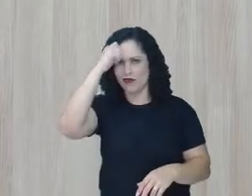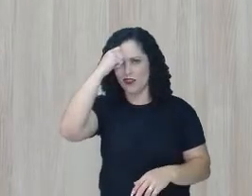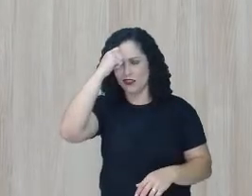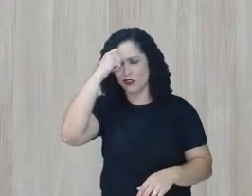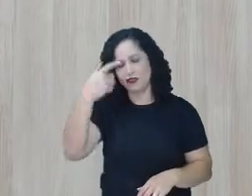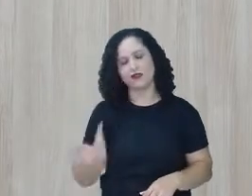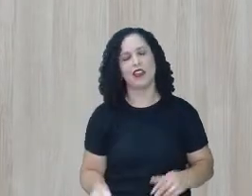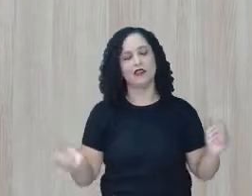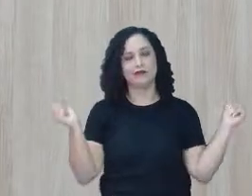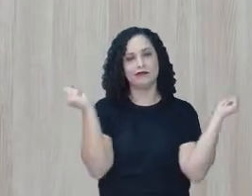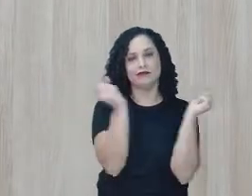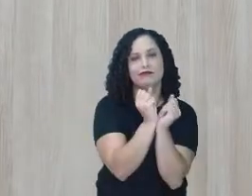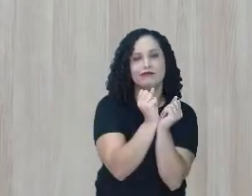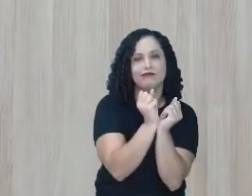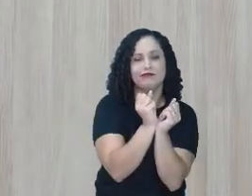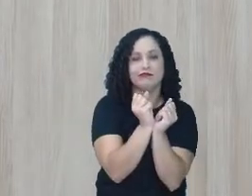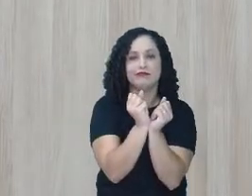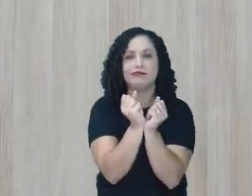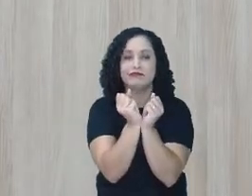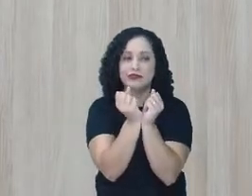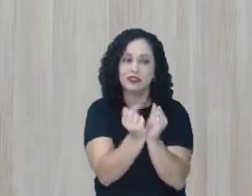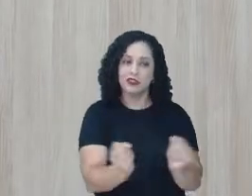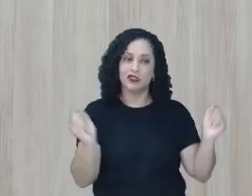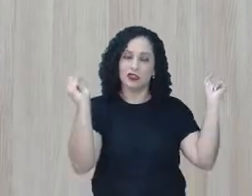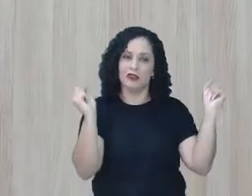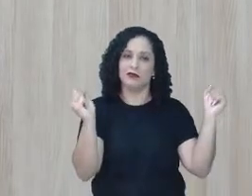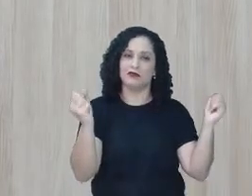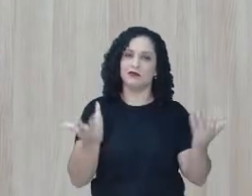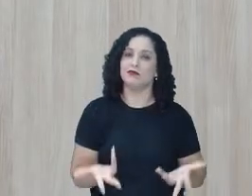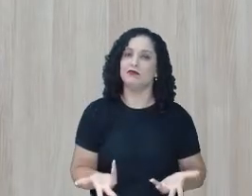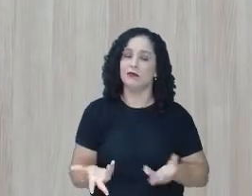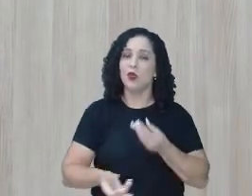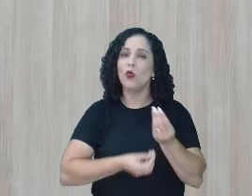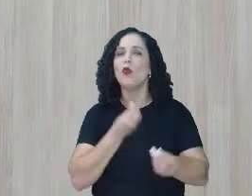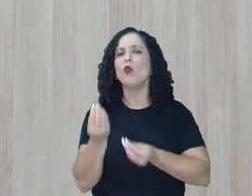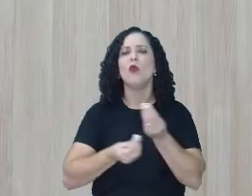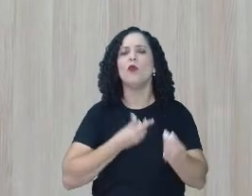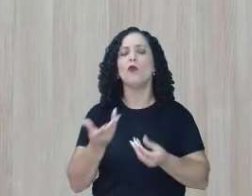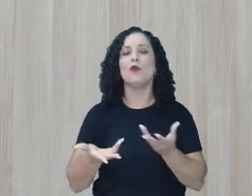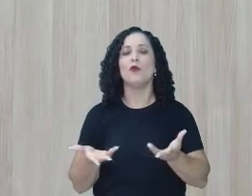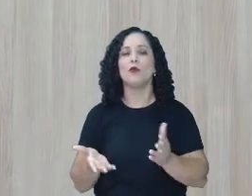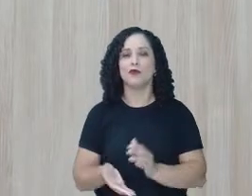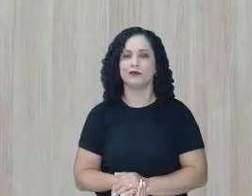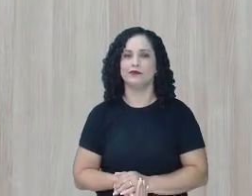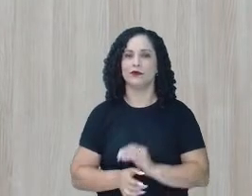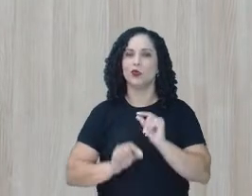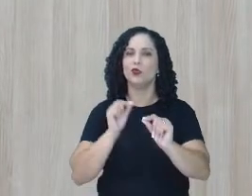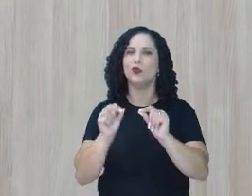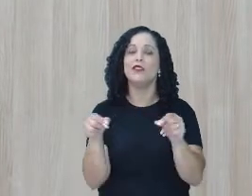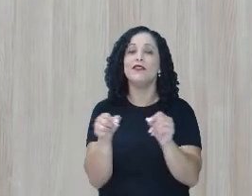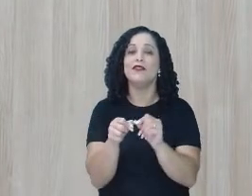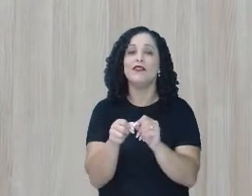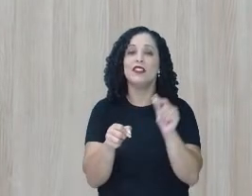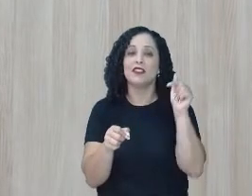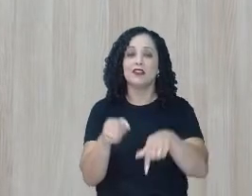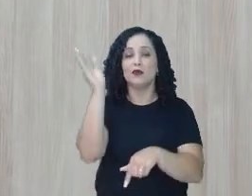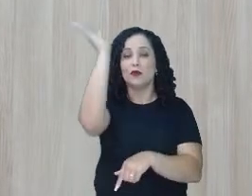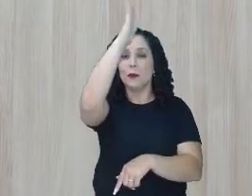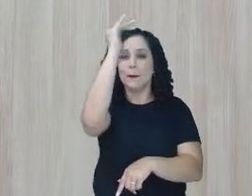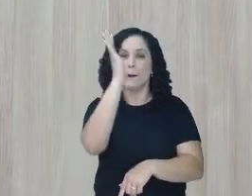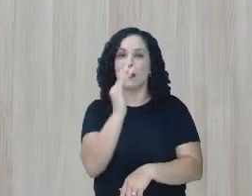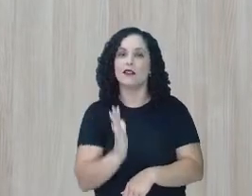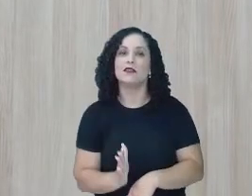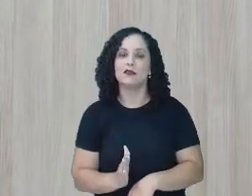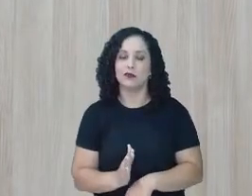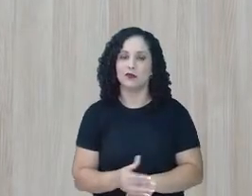Dos descendentes de pessoas escravizadas, que foi negada até a condição humana a essas pessoas. Não é? Então, o que foi feito no Brasil? Então, nós